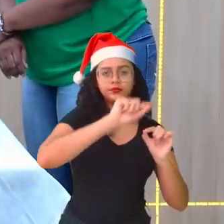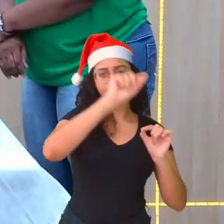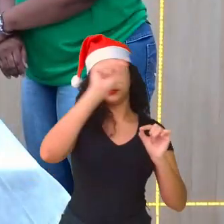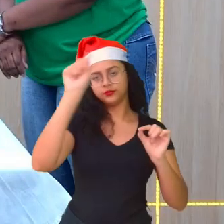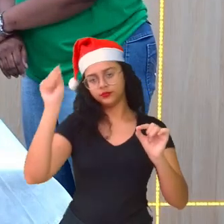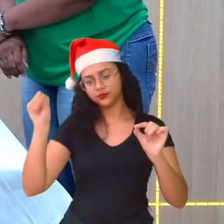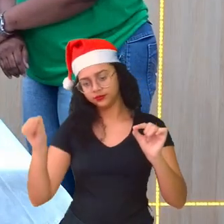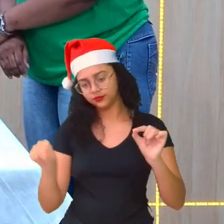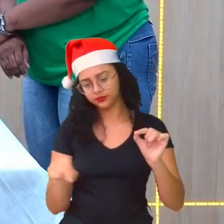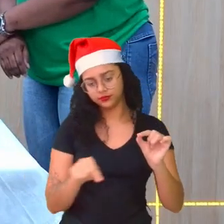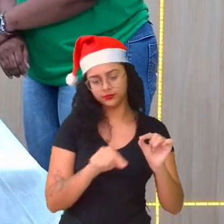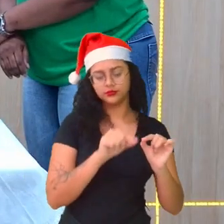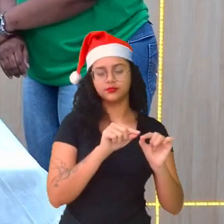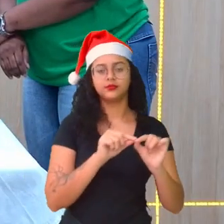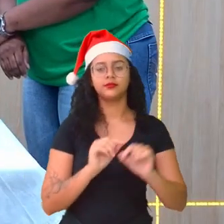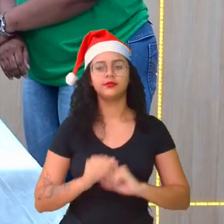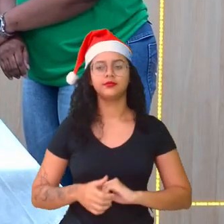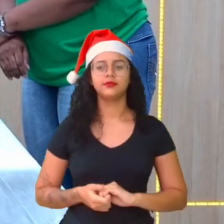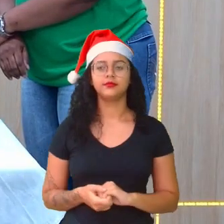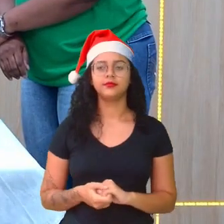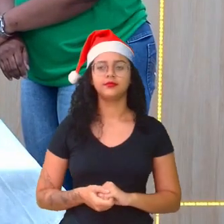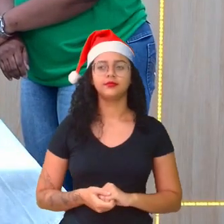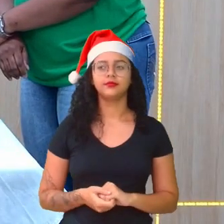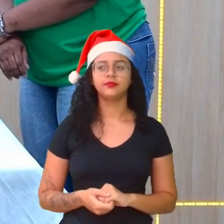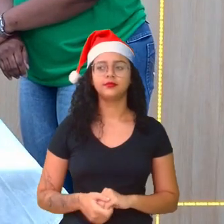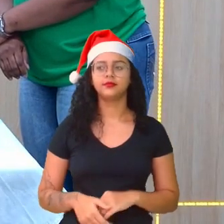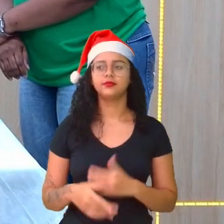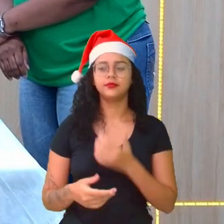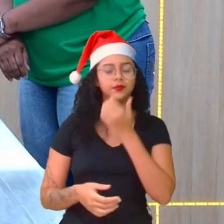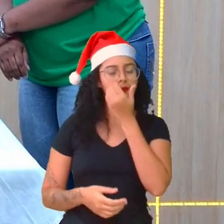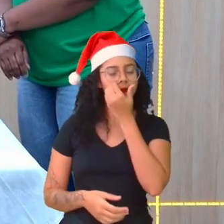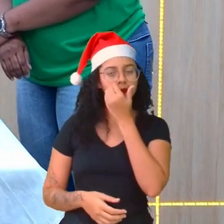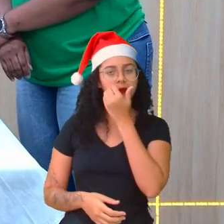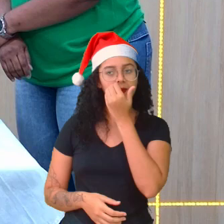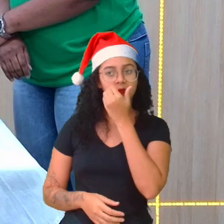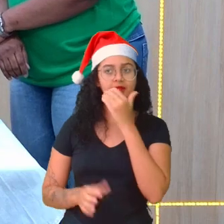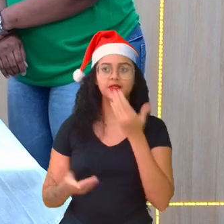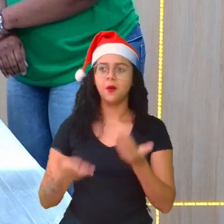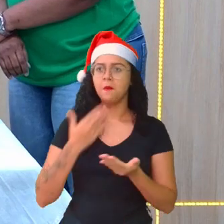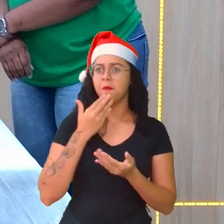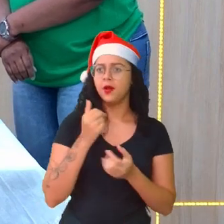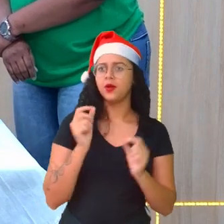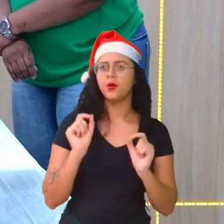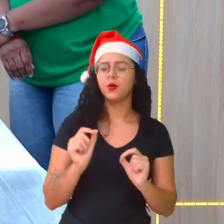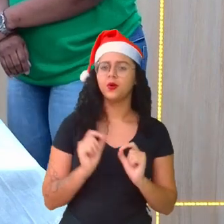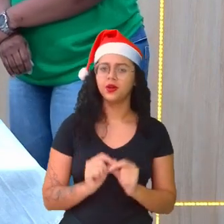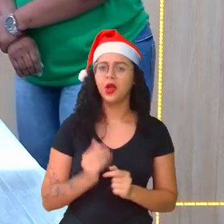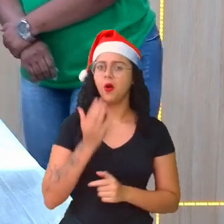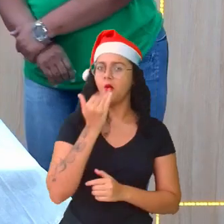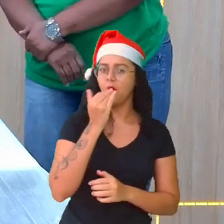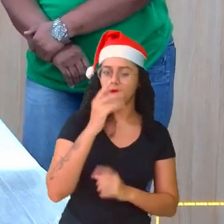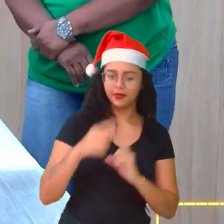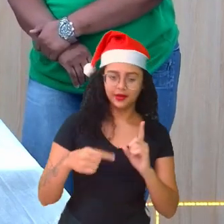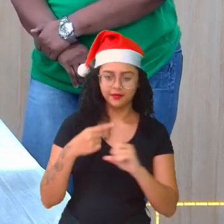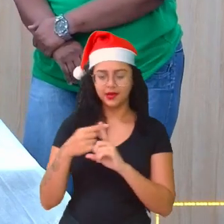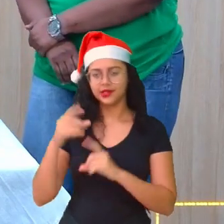uma circunferência, olha só. Mas é melhor aprender assim, né, professora? Comendo e aprendendo, isso, ó.